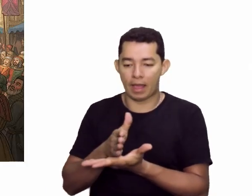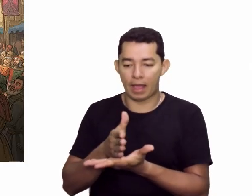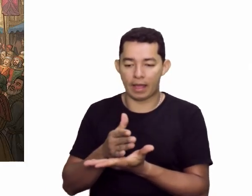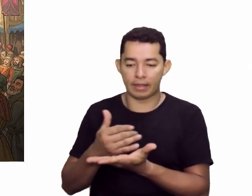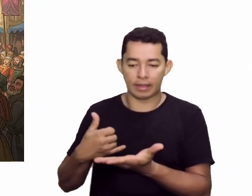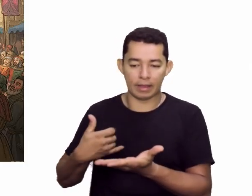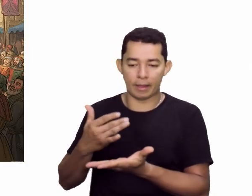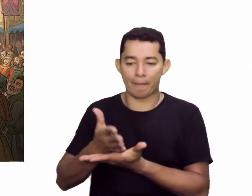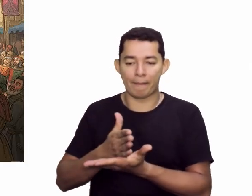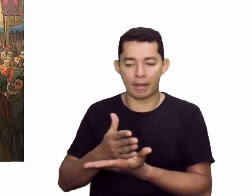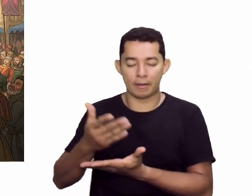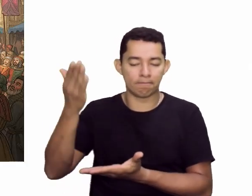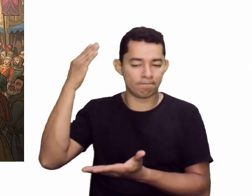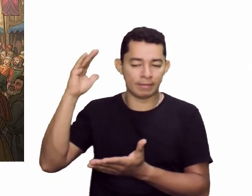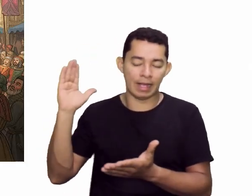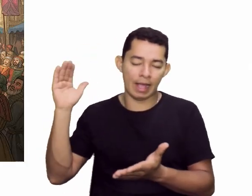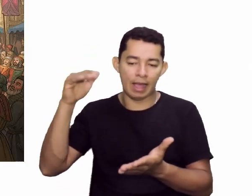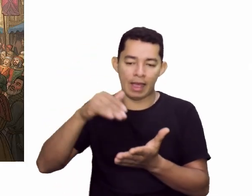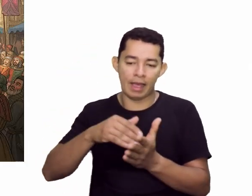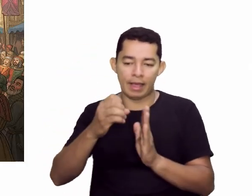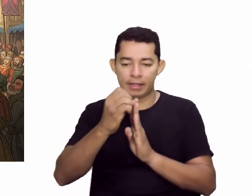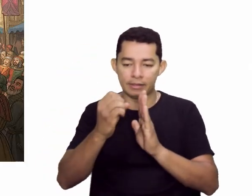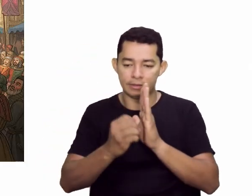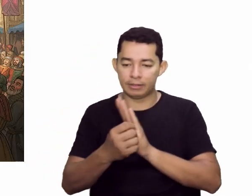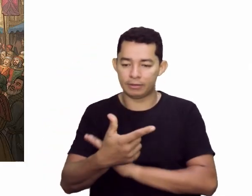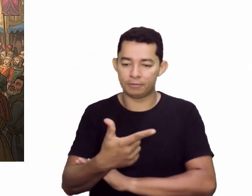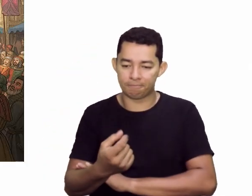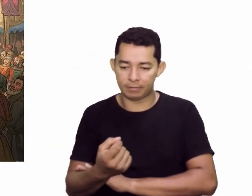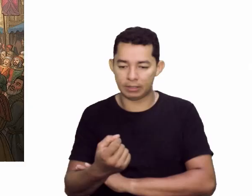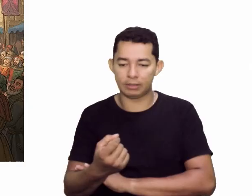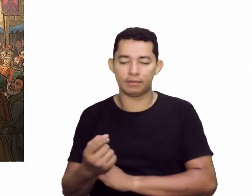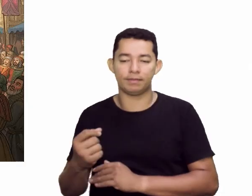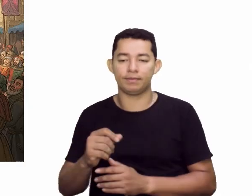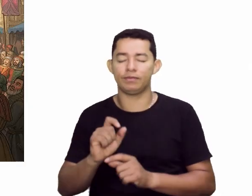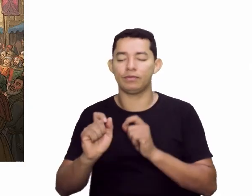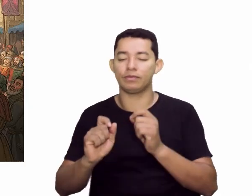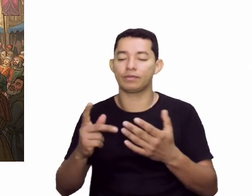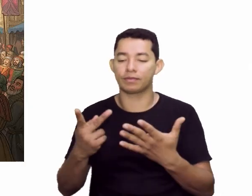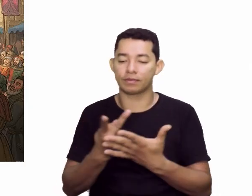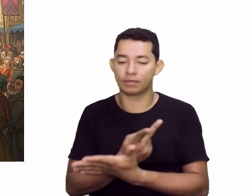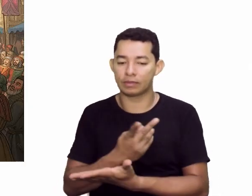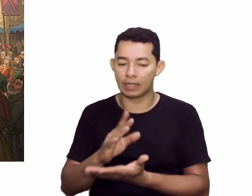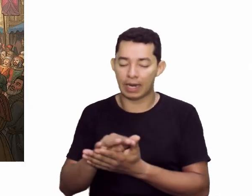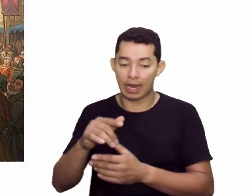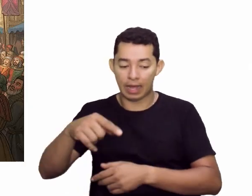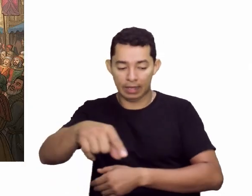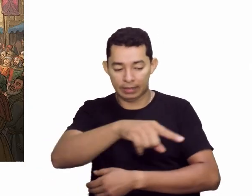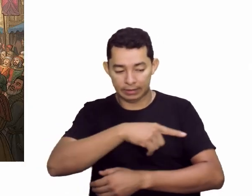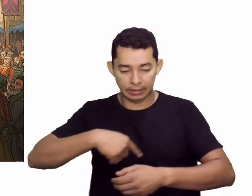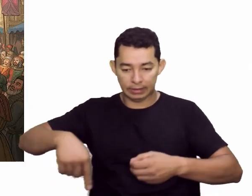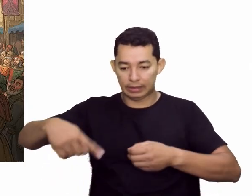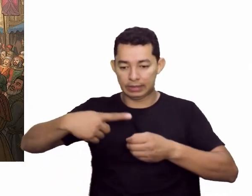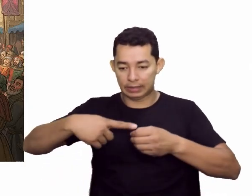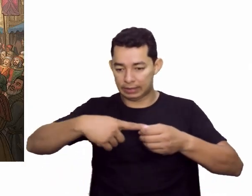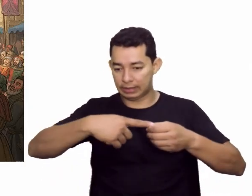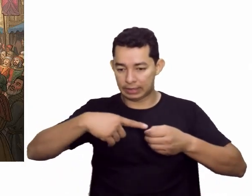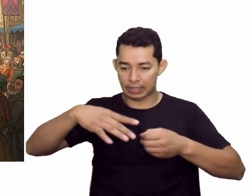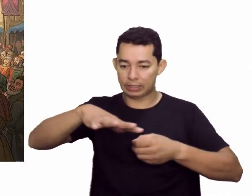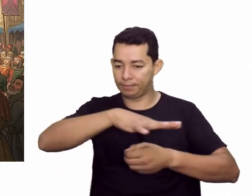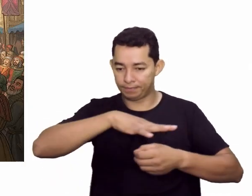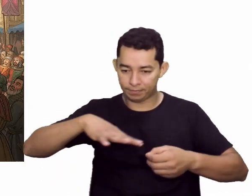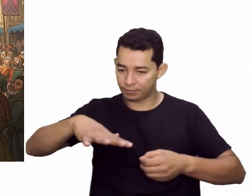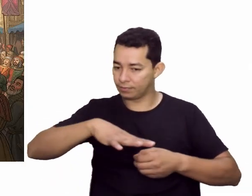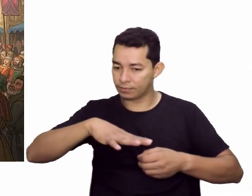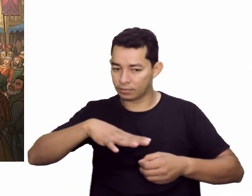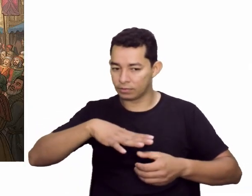XX, o que acontecia? Na Idade Média, a cidade vira palco. As feiras, as